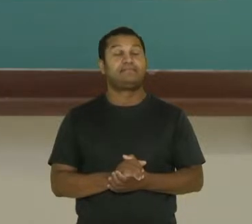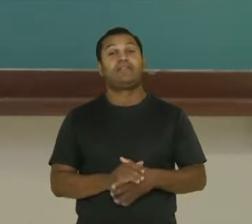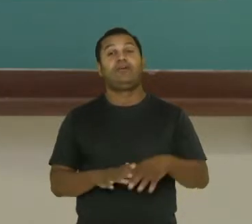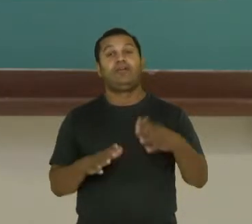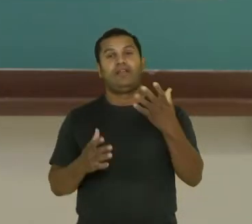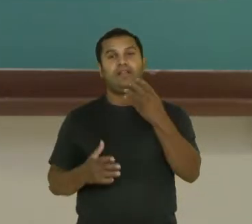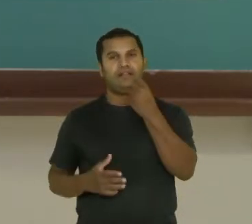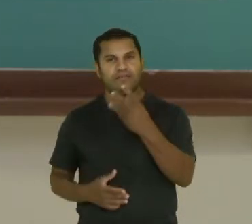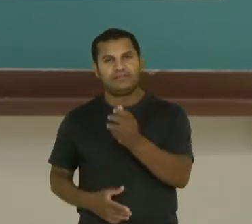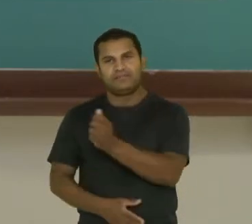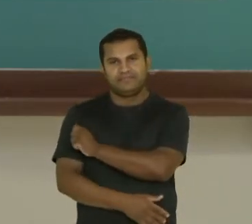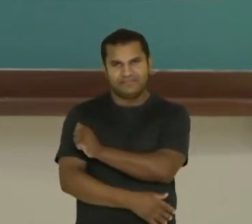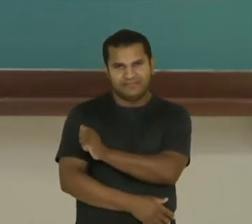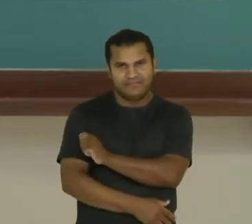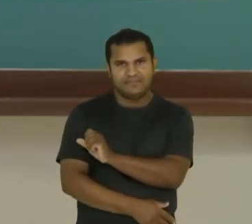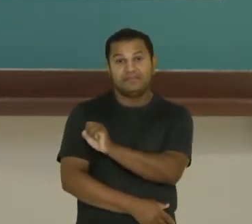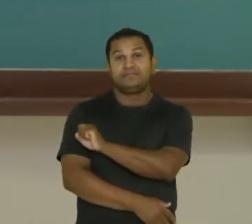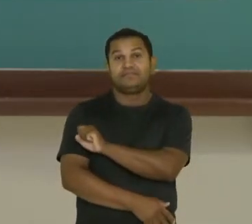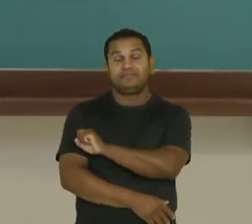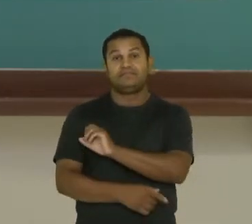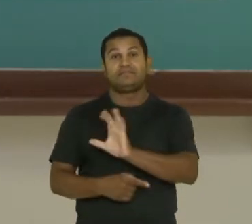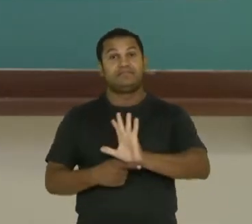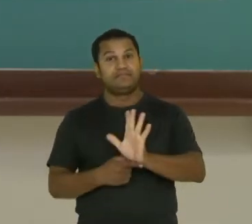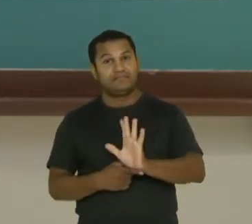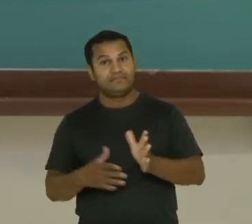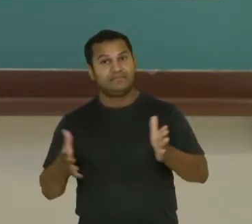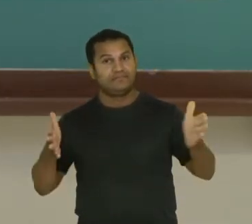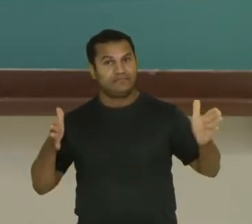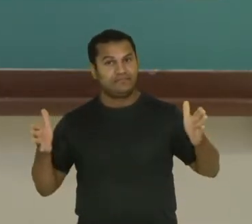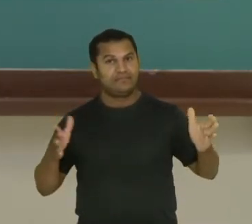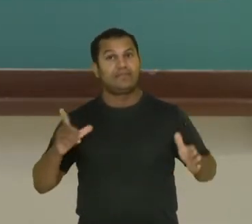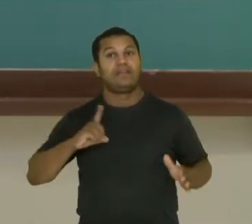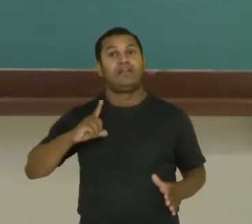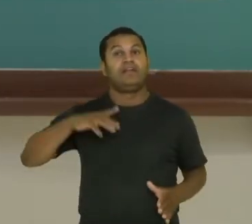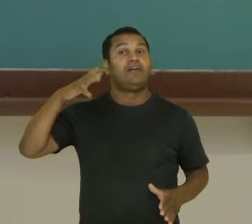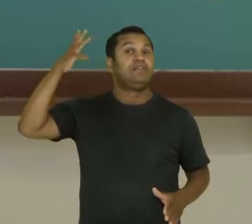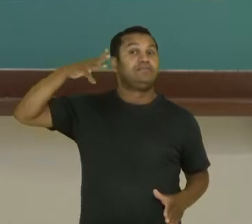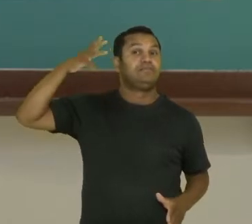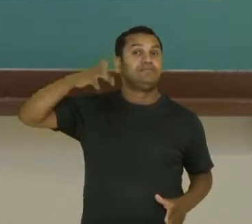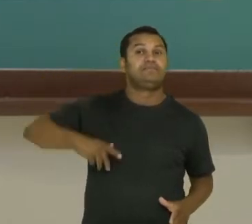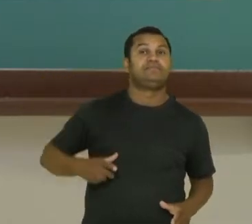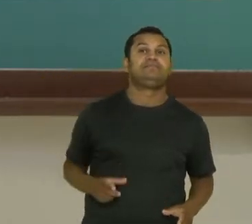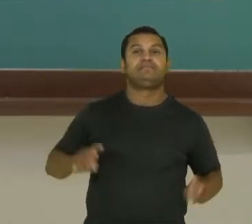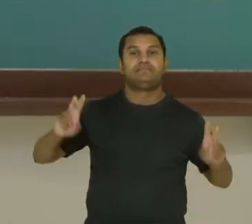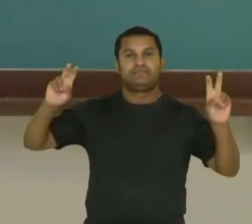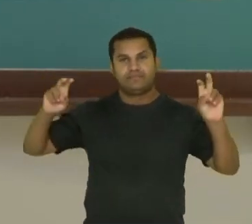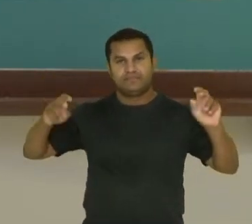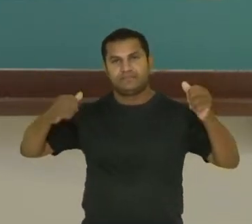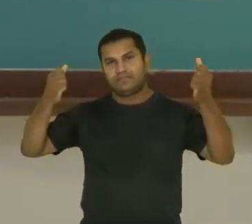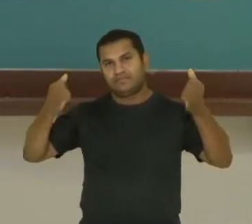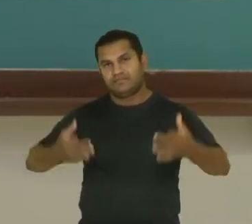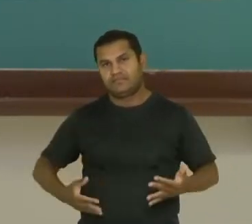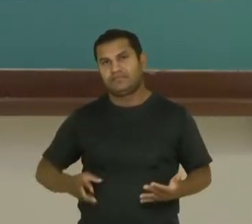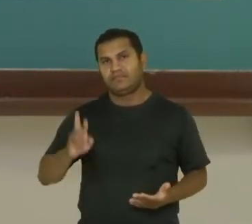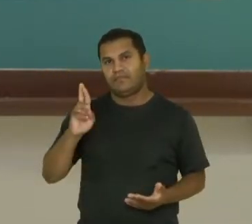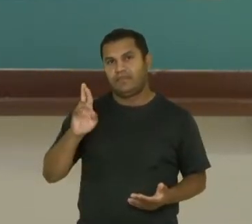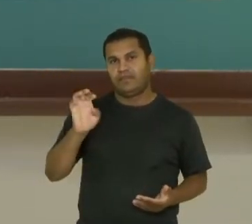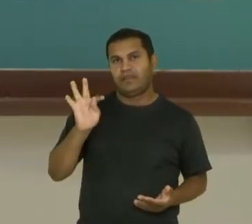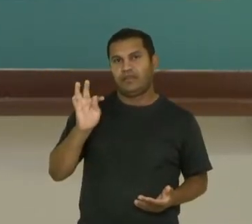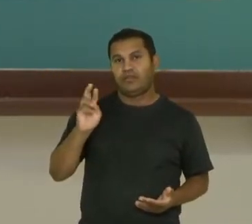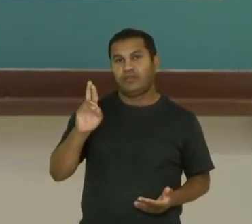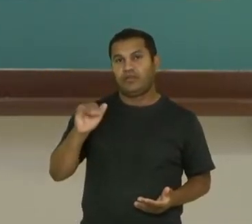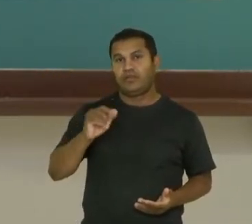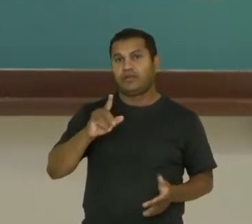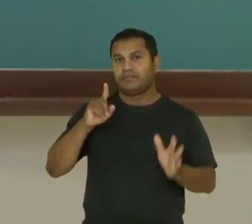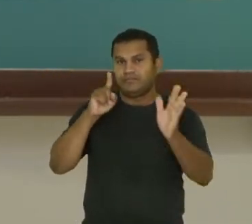Olá, estudante do oitavo ano! Nesse vídeo vamos falar sobre oratória e retórica. Mais especificamente estaremos abordando